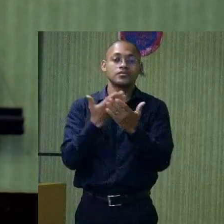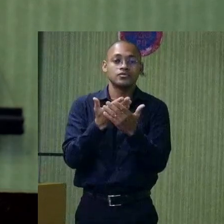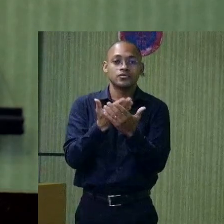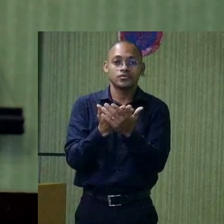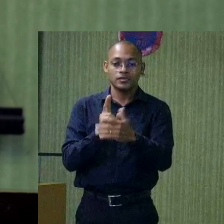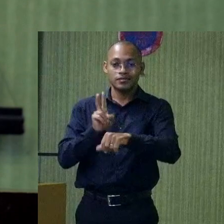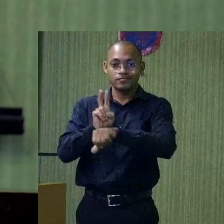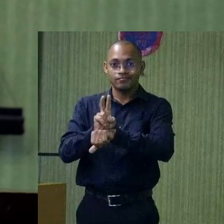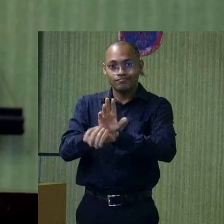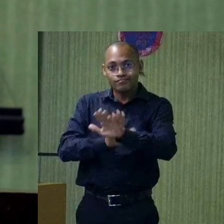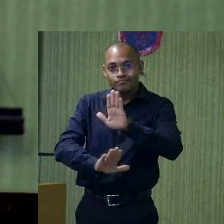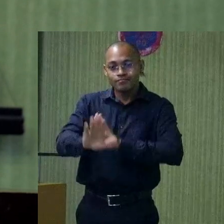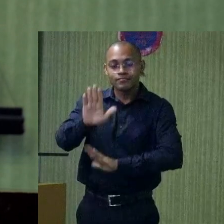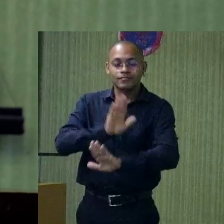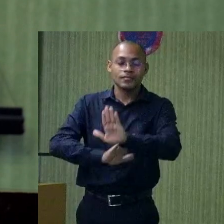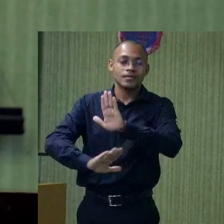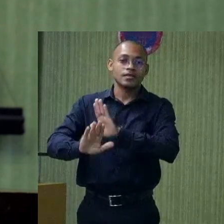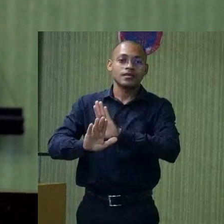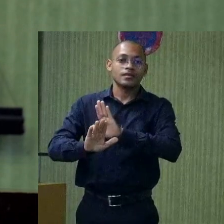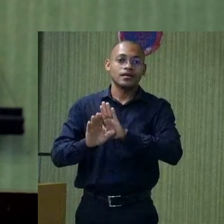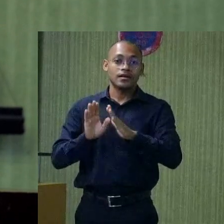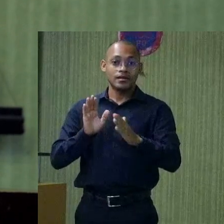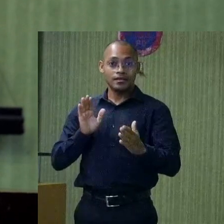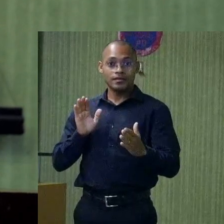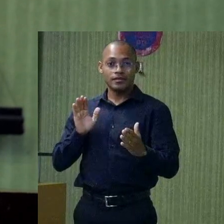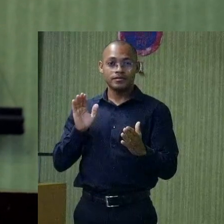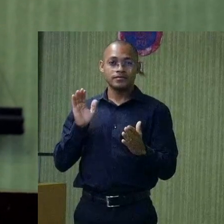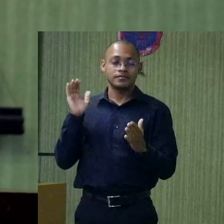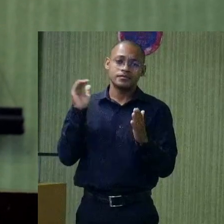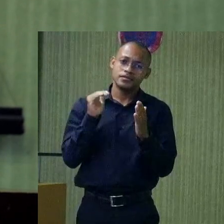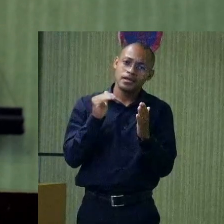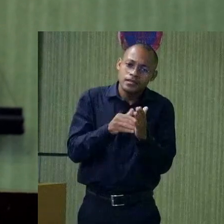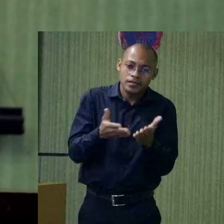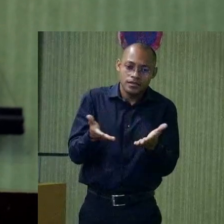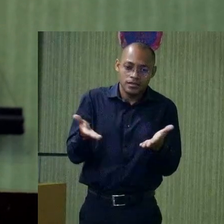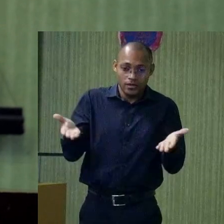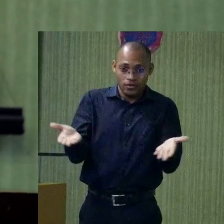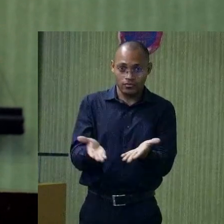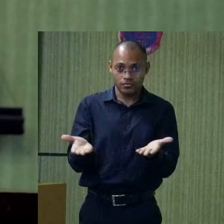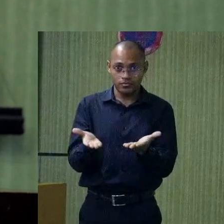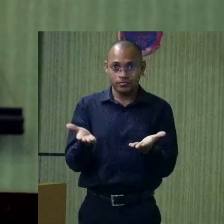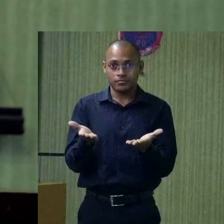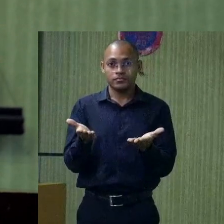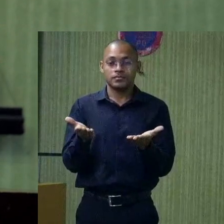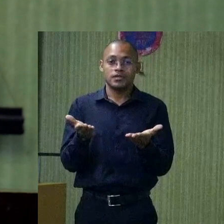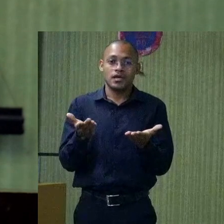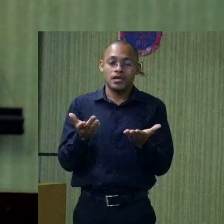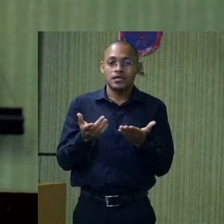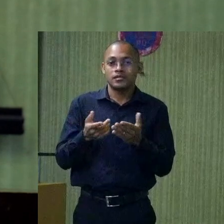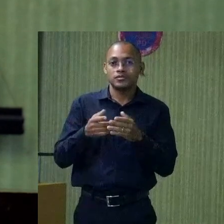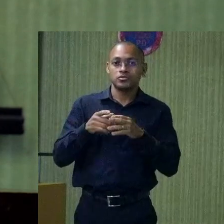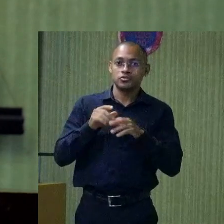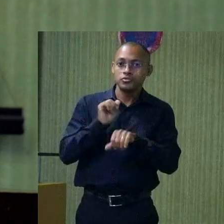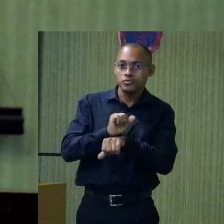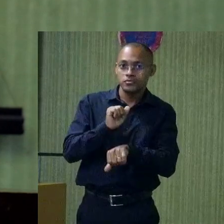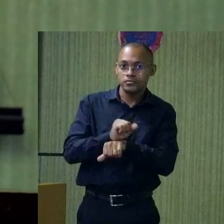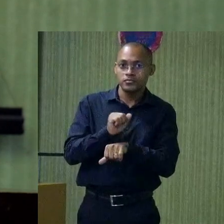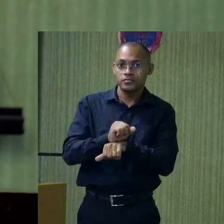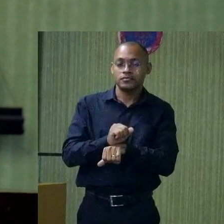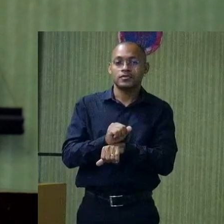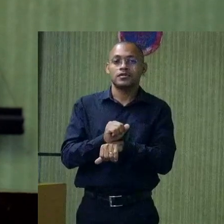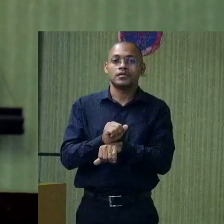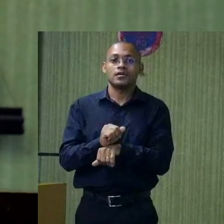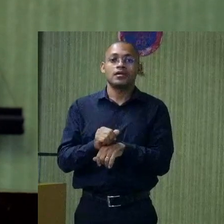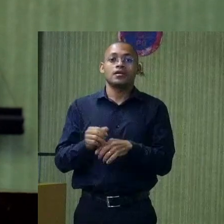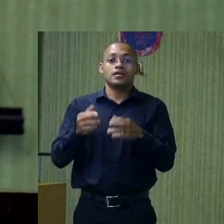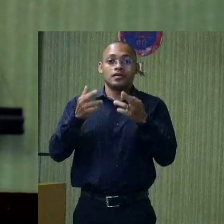abrigos né até o momento agora em que a recuperação